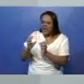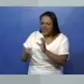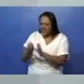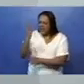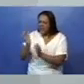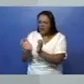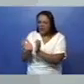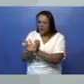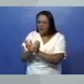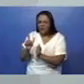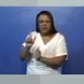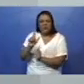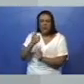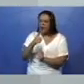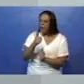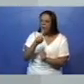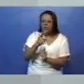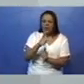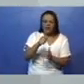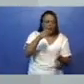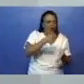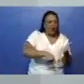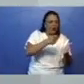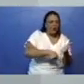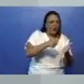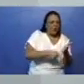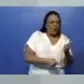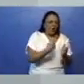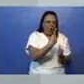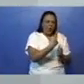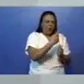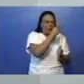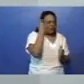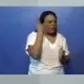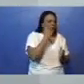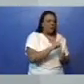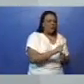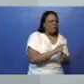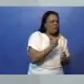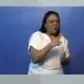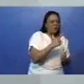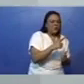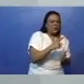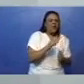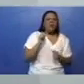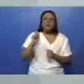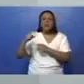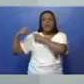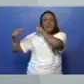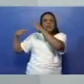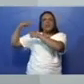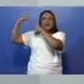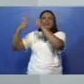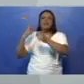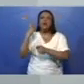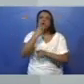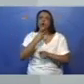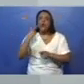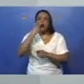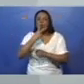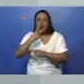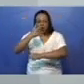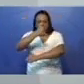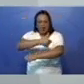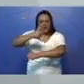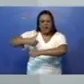criou, não foi produzido por uma pessoa. Faz parte da tradição oral. Ele foi construído, era folclore da época, que era